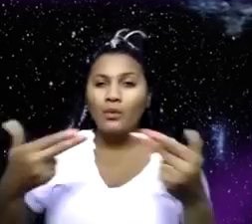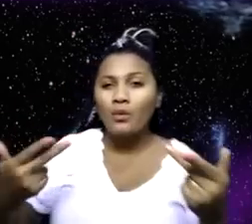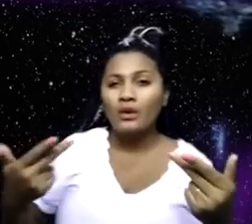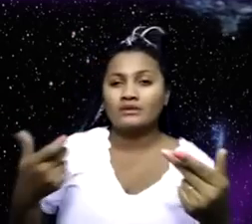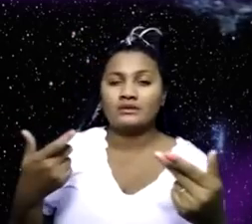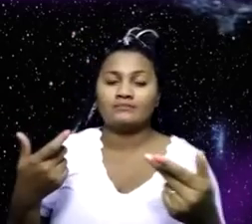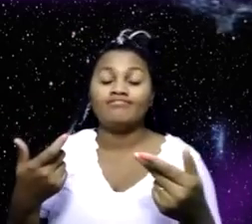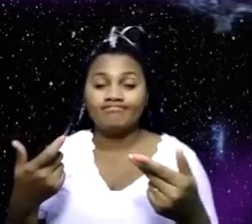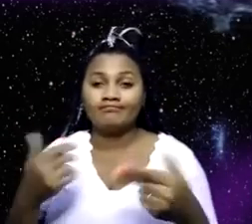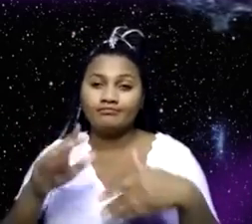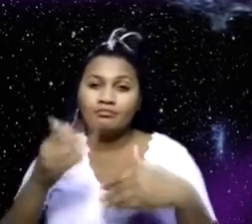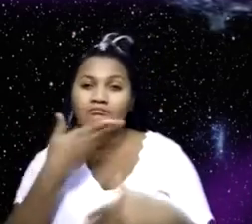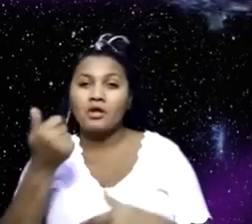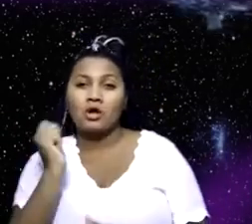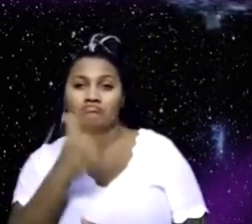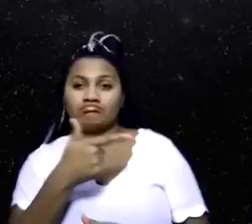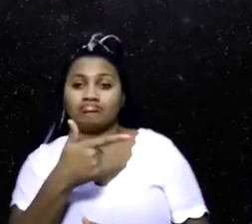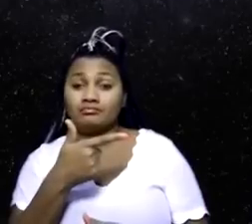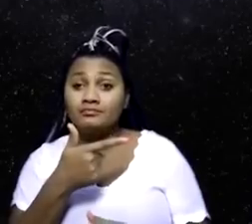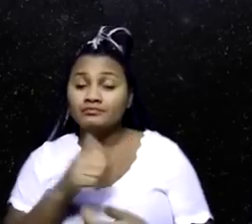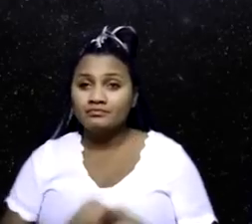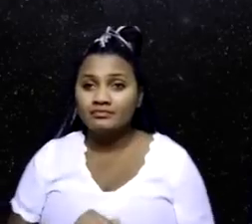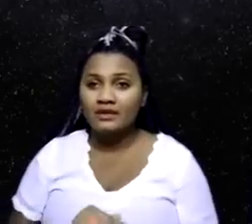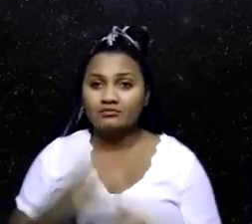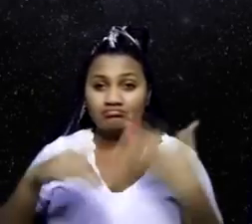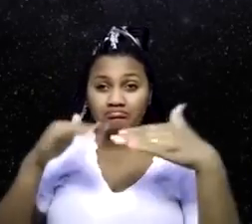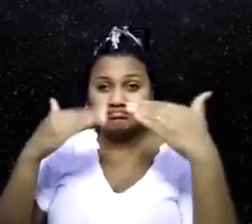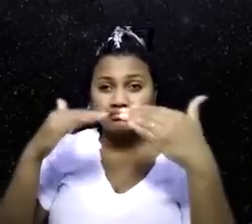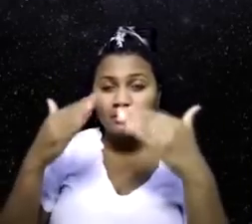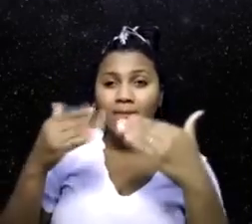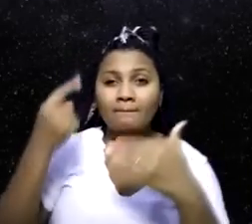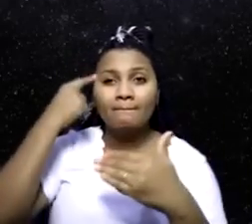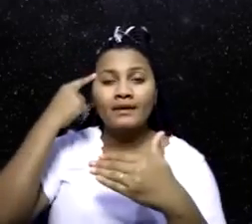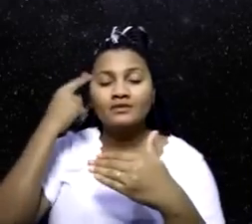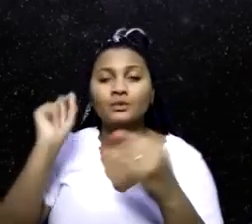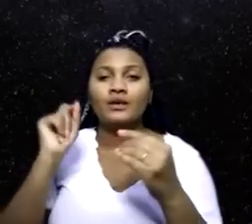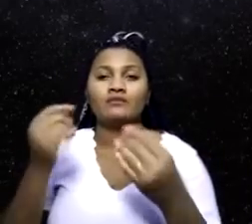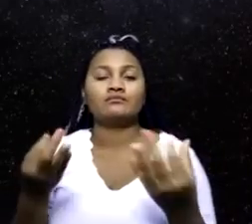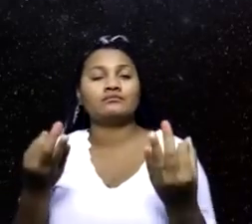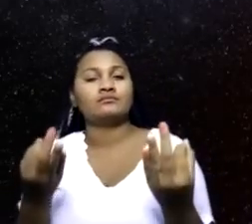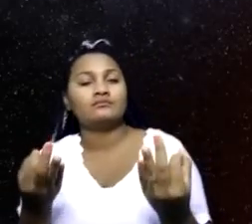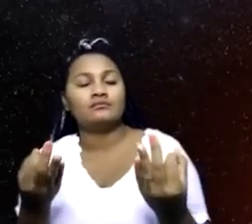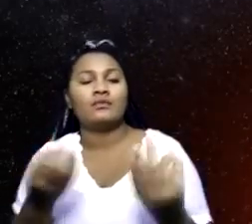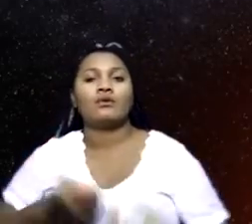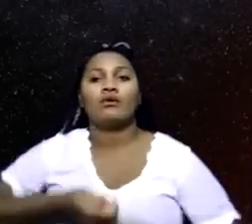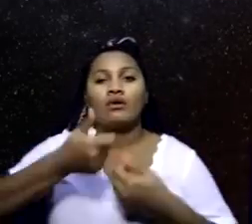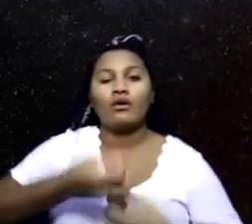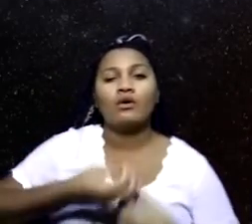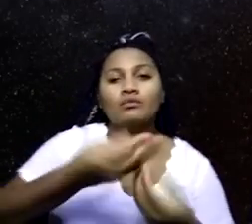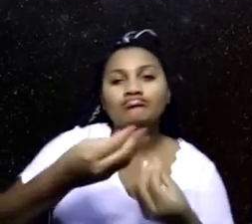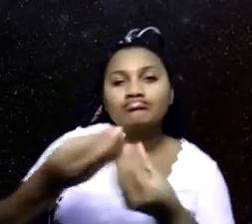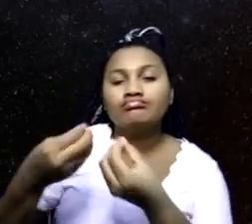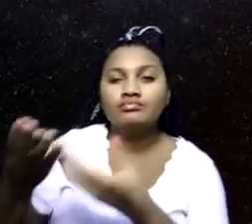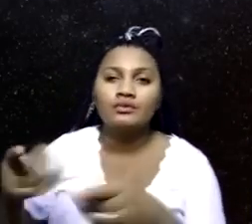como seres mais evoluídos. Essa evolução pode ser conseguida através da prática da mediunidade, obras de caridade